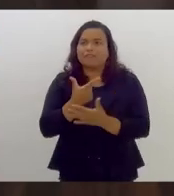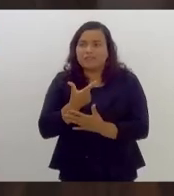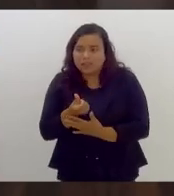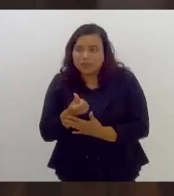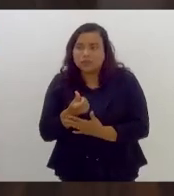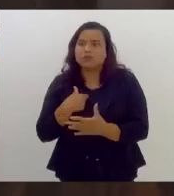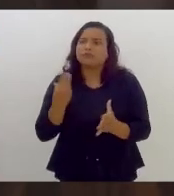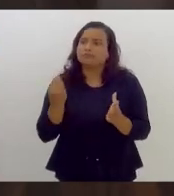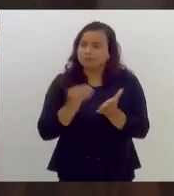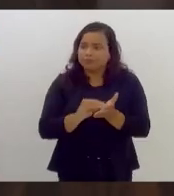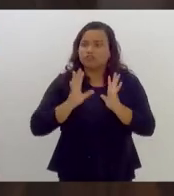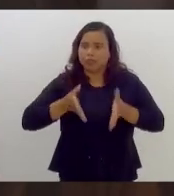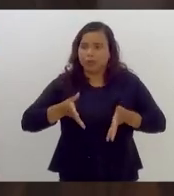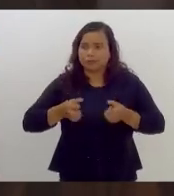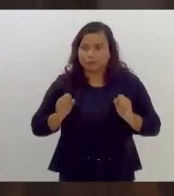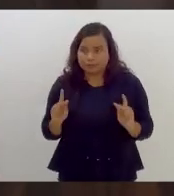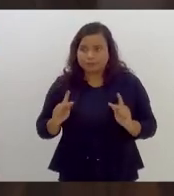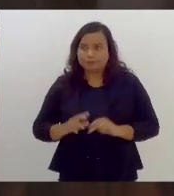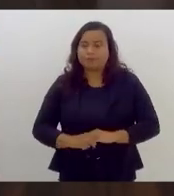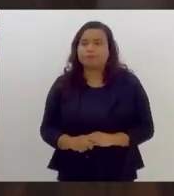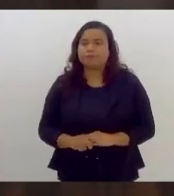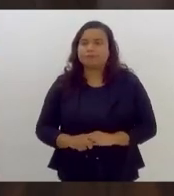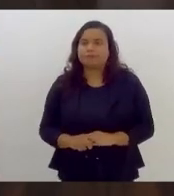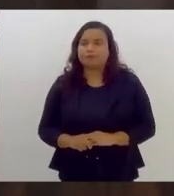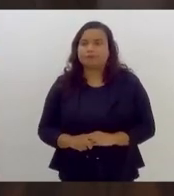já incluí lá.